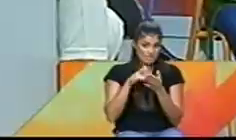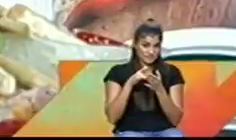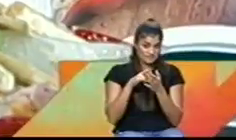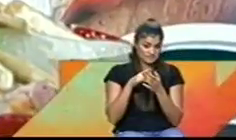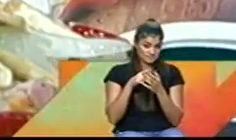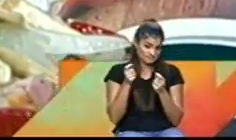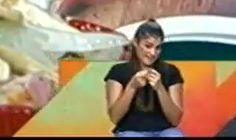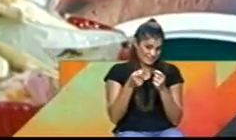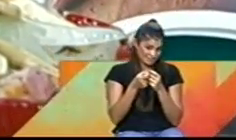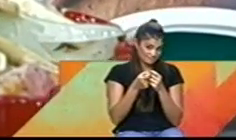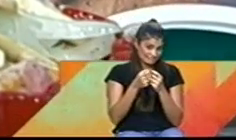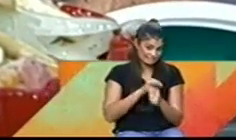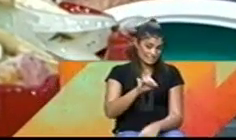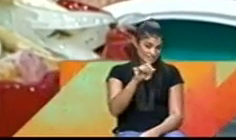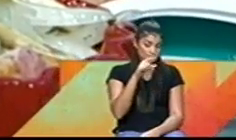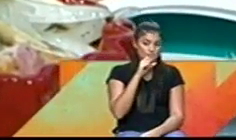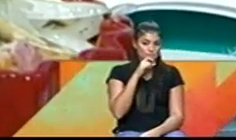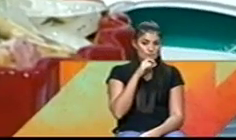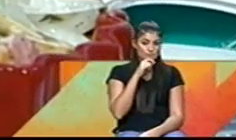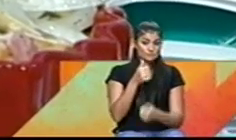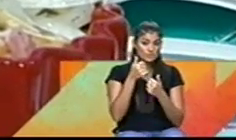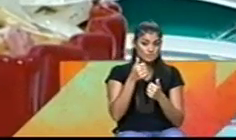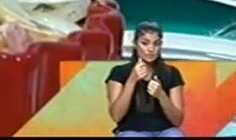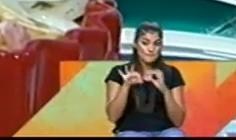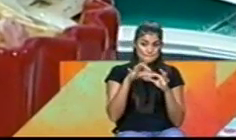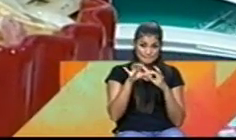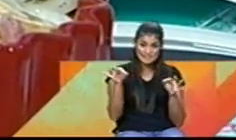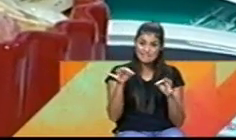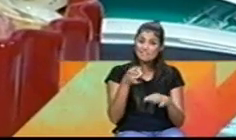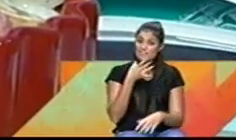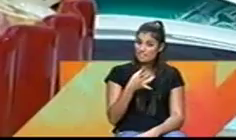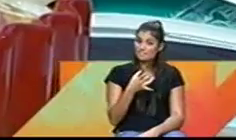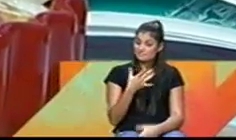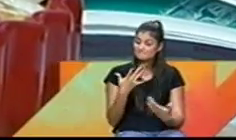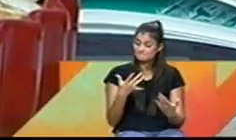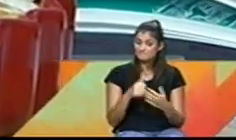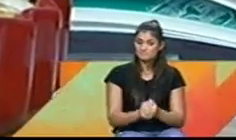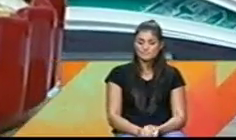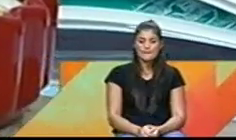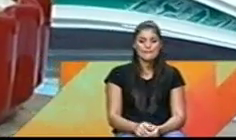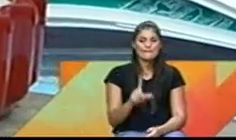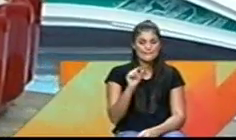de si e, por exemplo, pode ser uma ótima sugestão de presente de Natal. Por que não? Assim como o trabalho dos